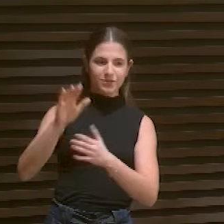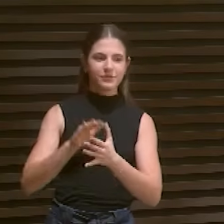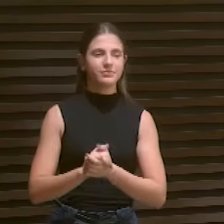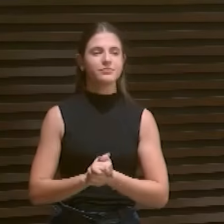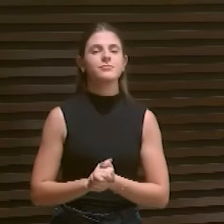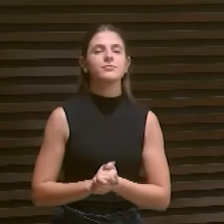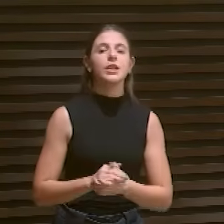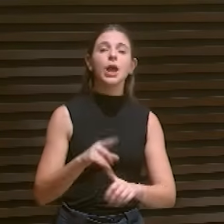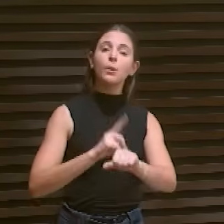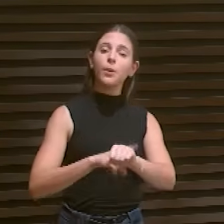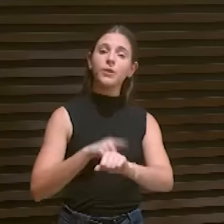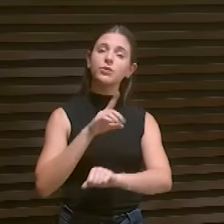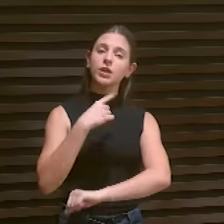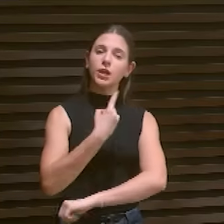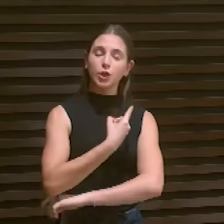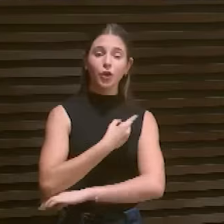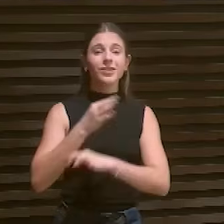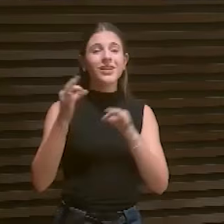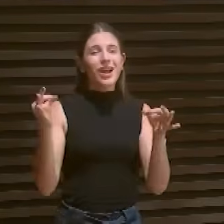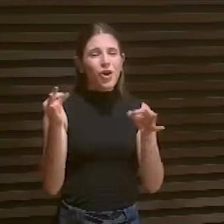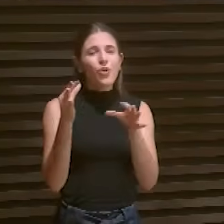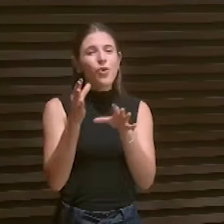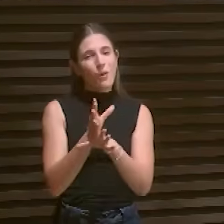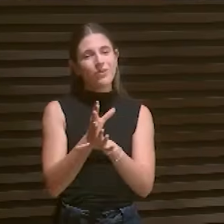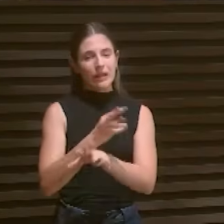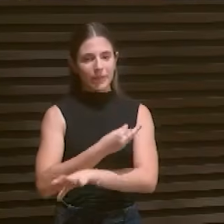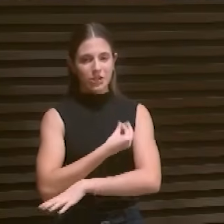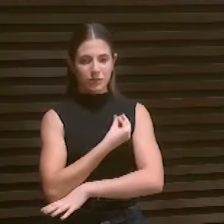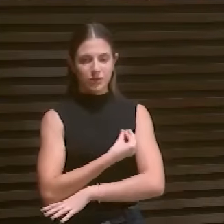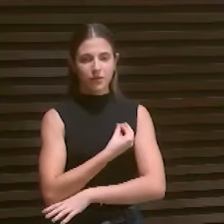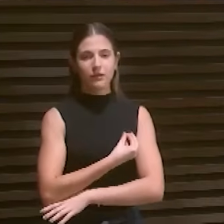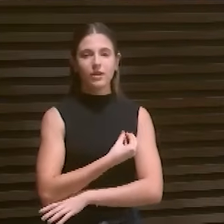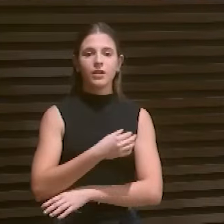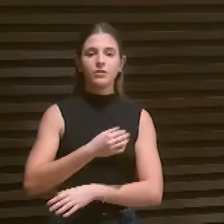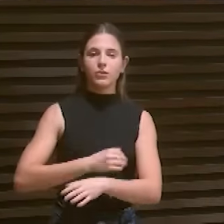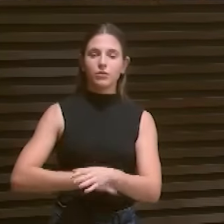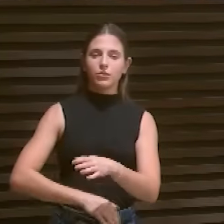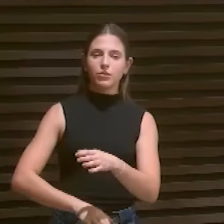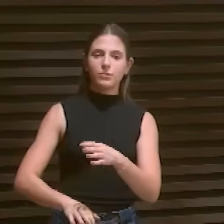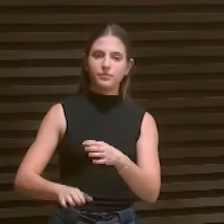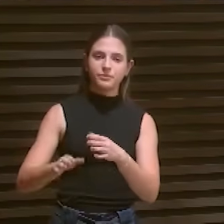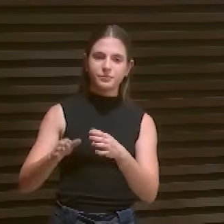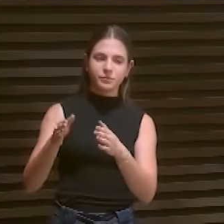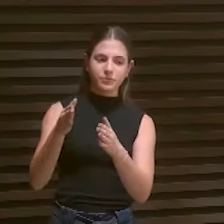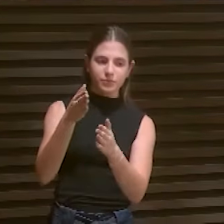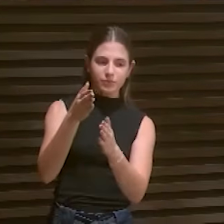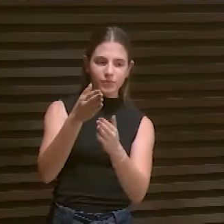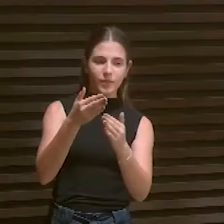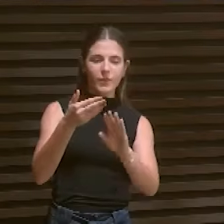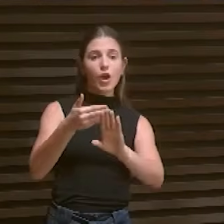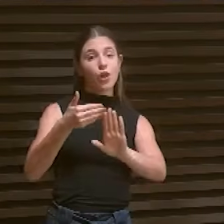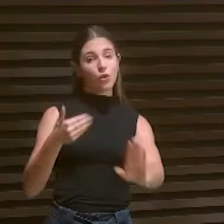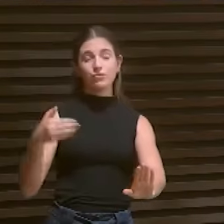É quando nós estamos completamente vivendo à margem da palavra, à margem